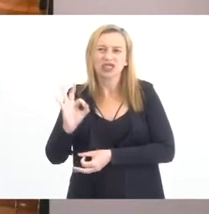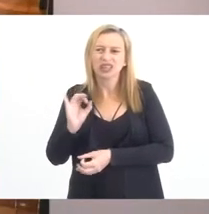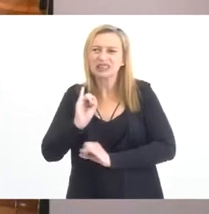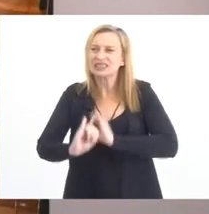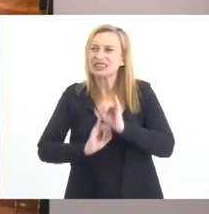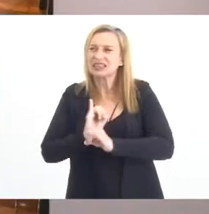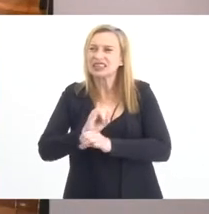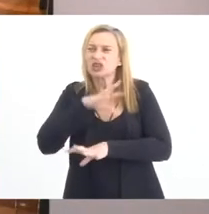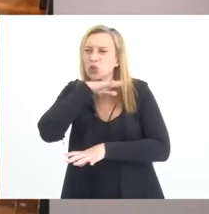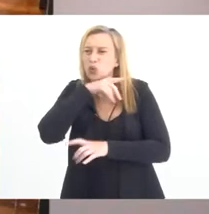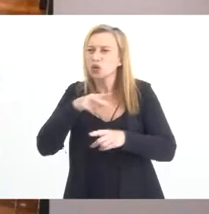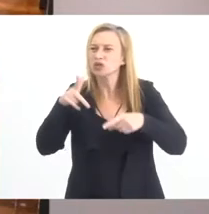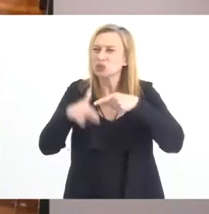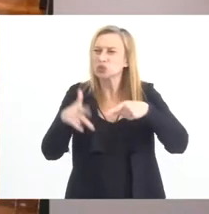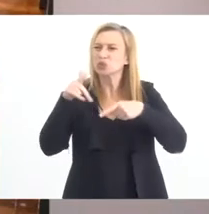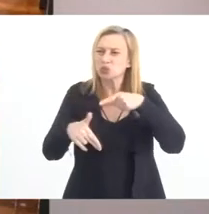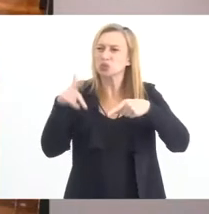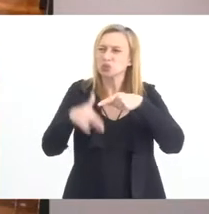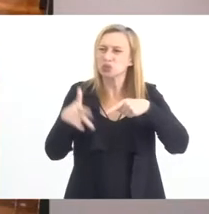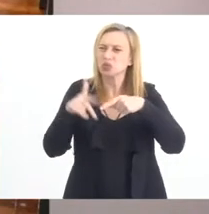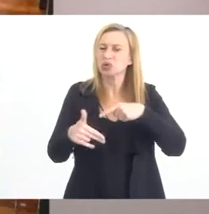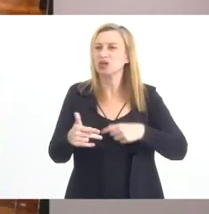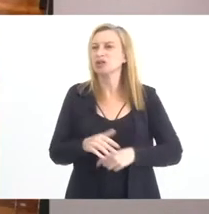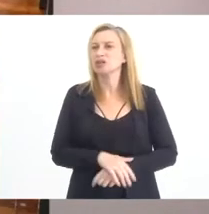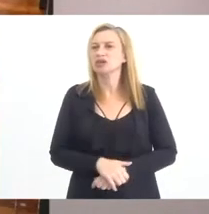Oi, deputado Noel, está congelando um pouquinho, tá?